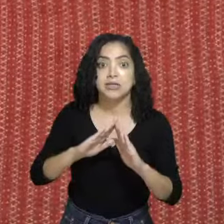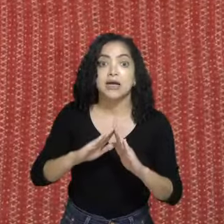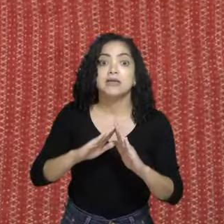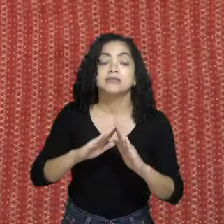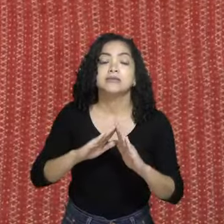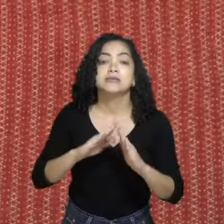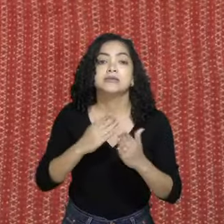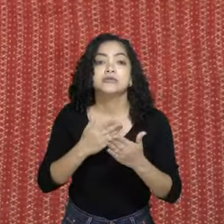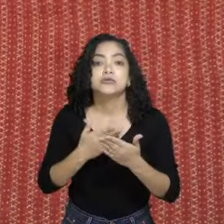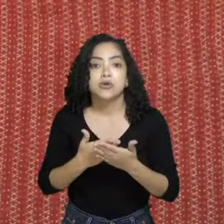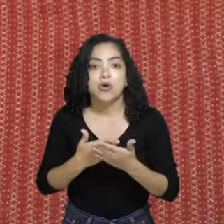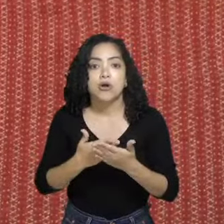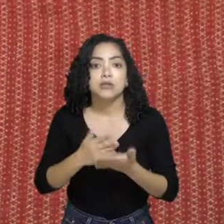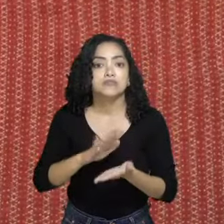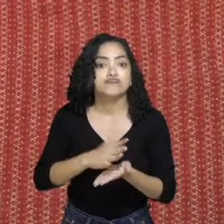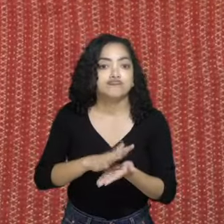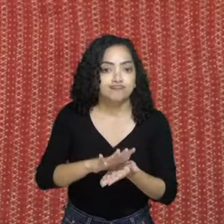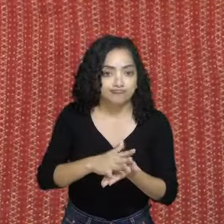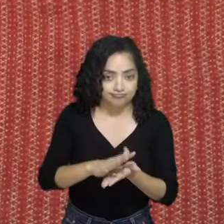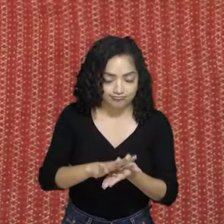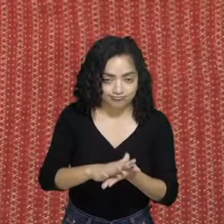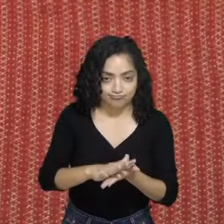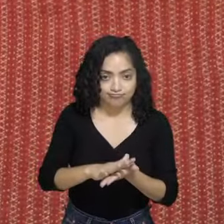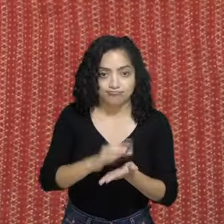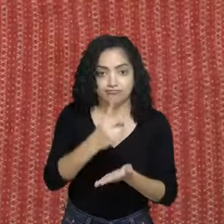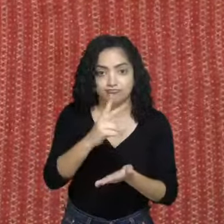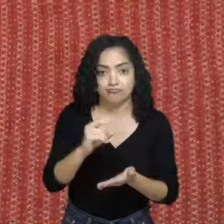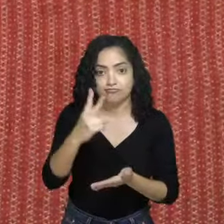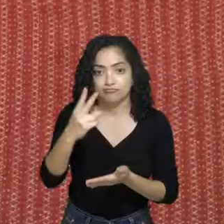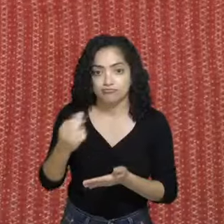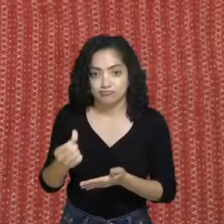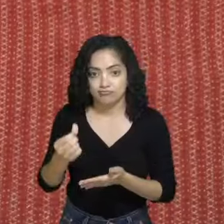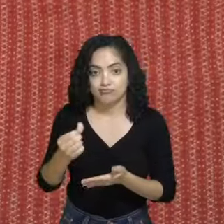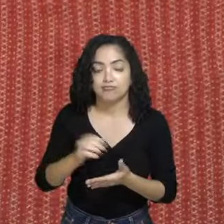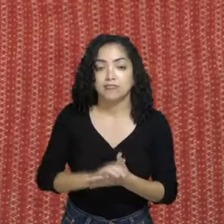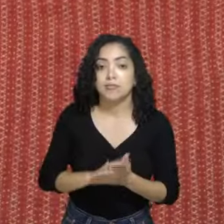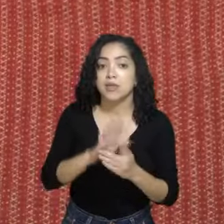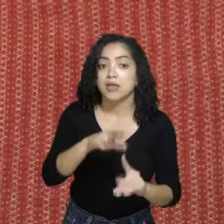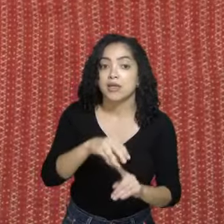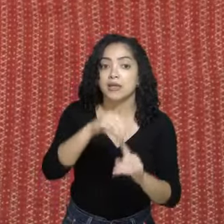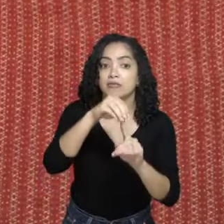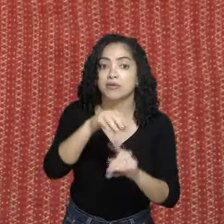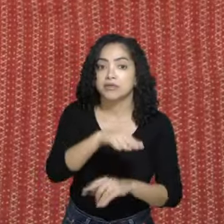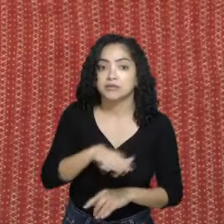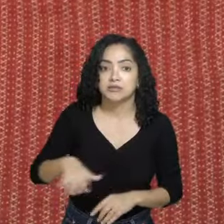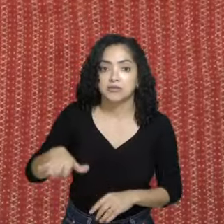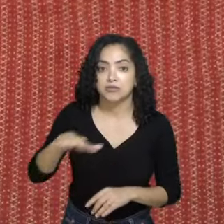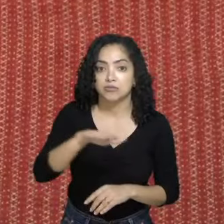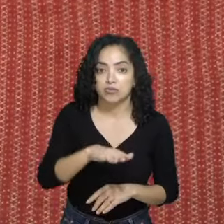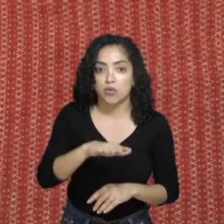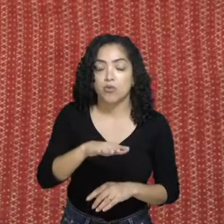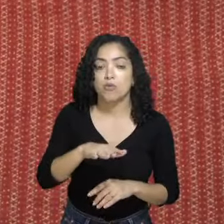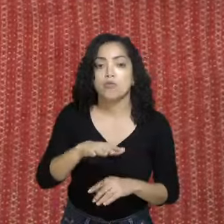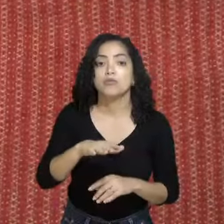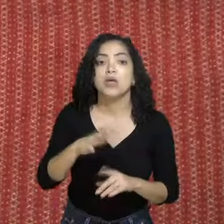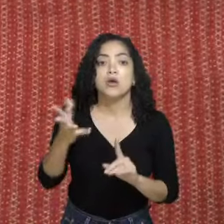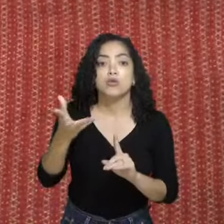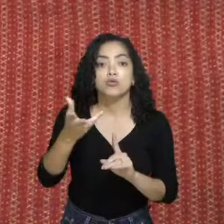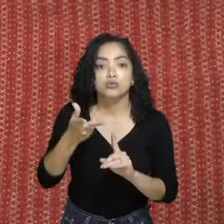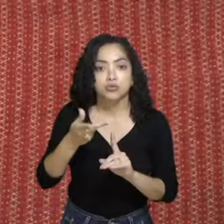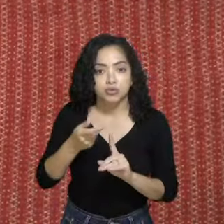Florianópolis no mandato 23-26. Joel, ele é referência no setor de produção cultural e eventos da cidade, sendo